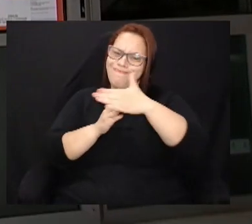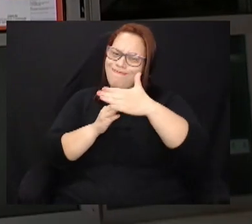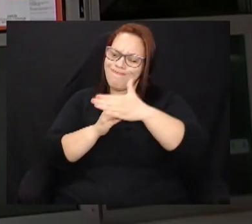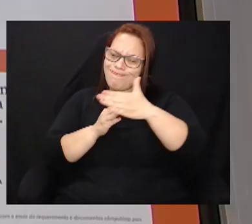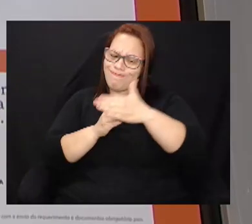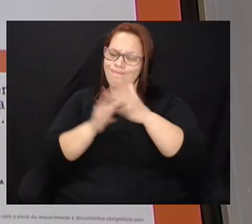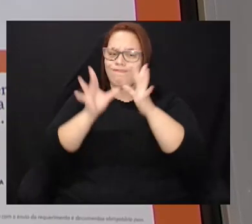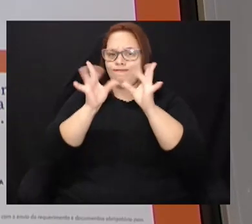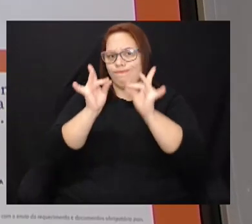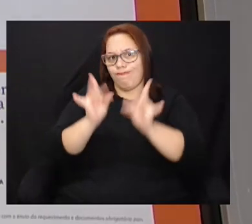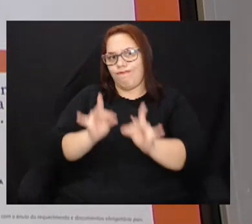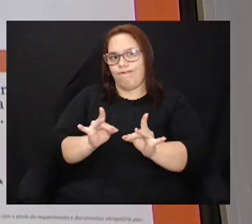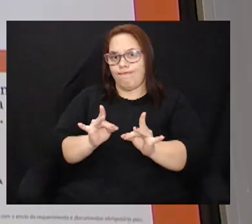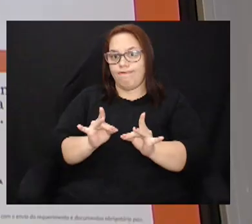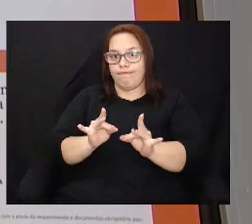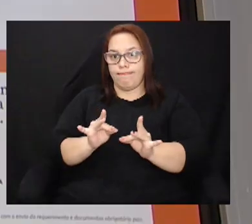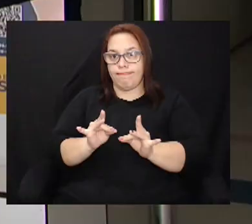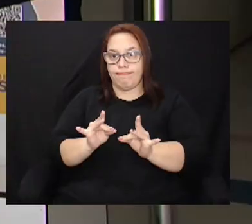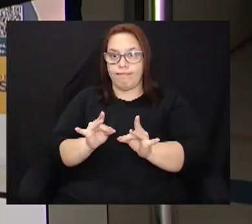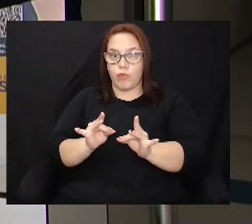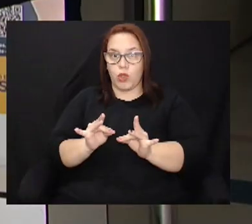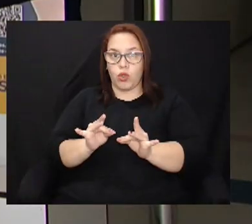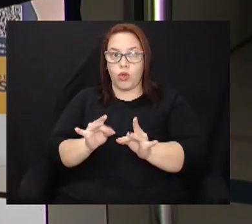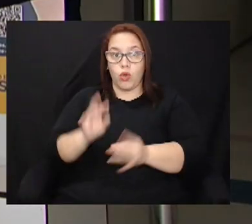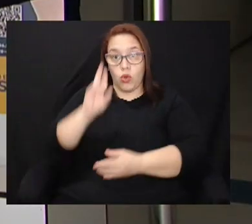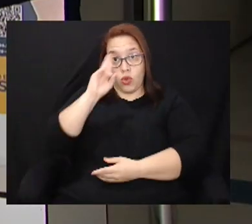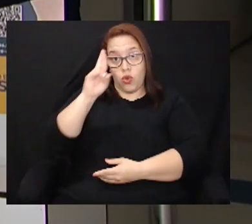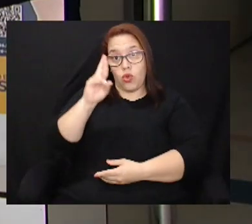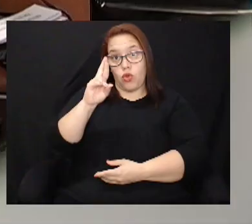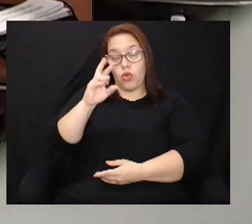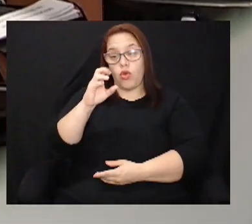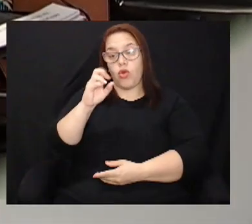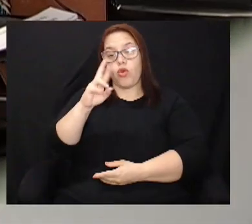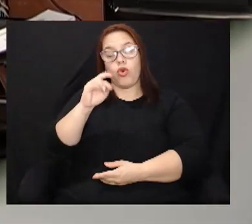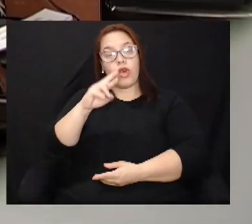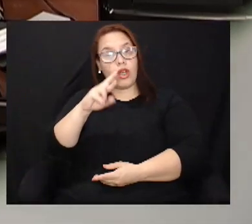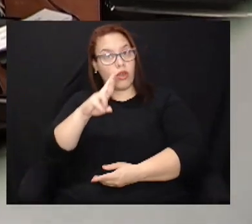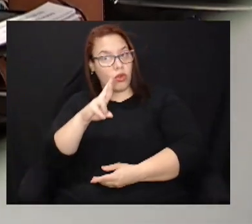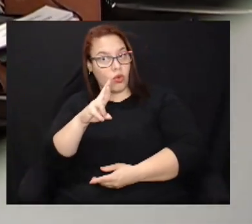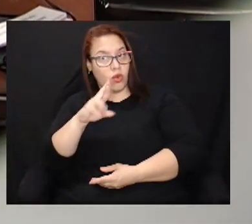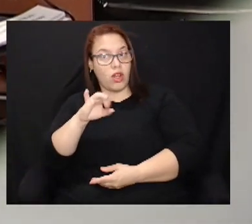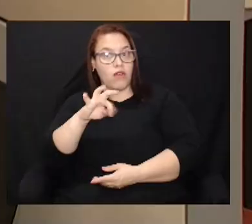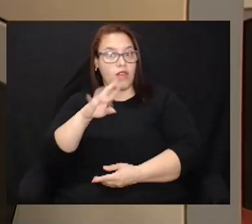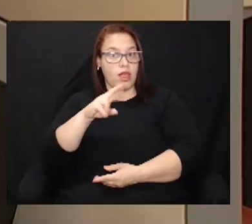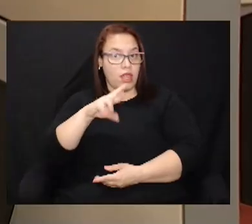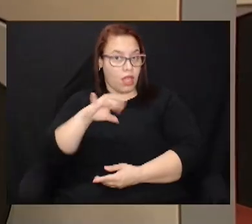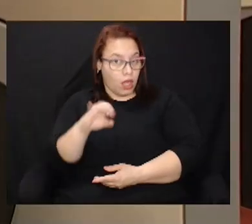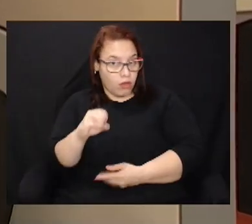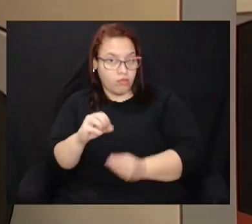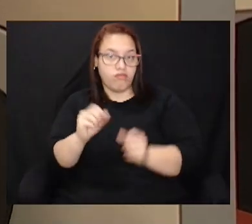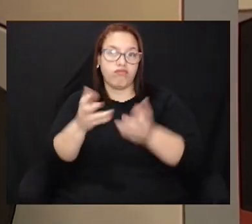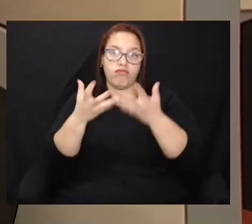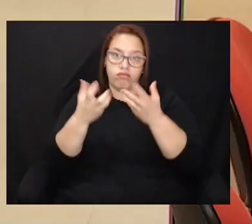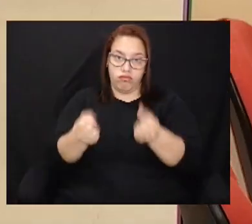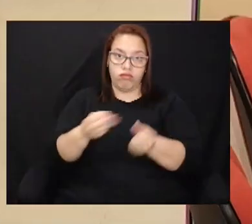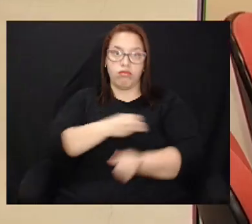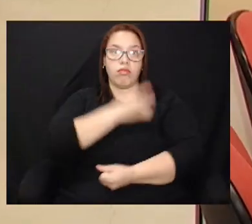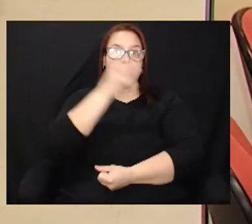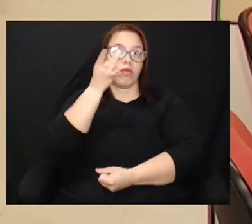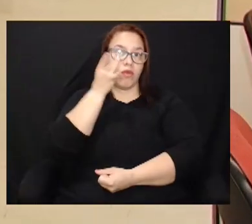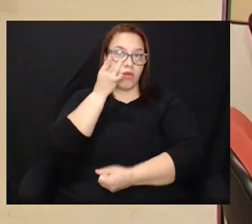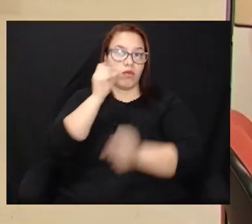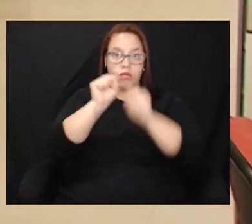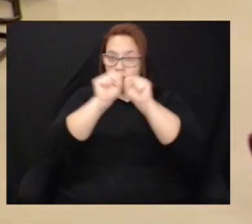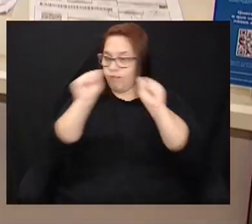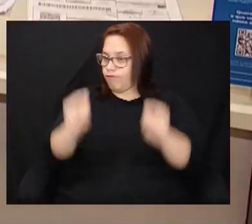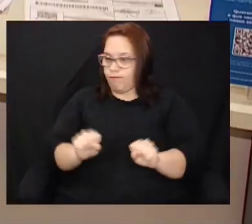específicos. Então, quando é tutor, curador, inventariante, ele tem a condição de fazer a adesão presencial, porque o sistema não permite